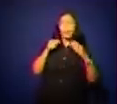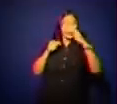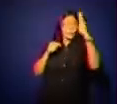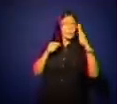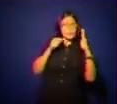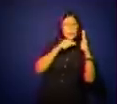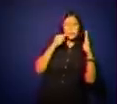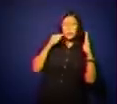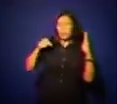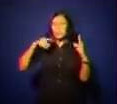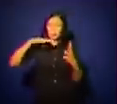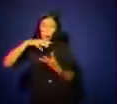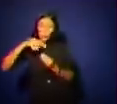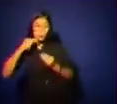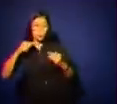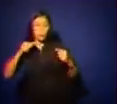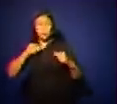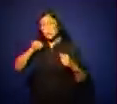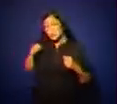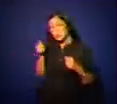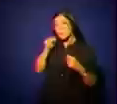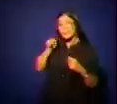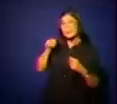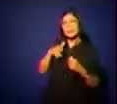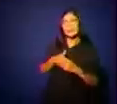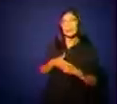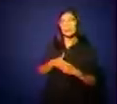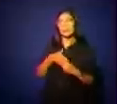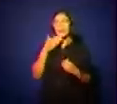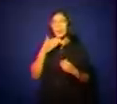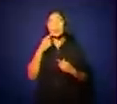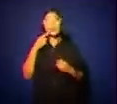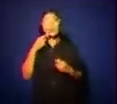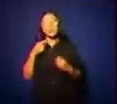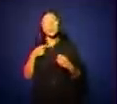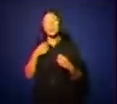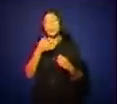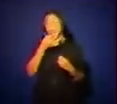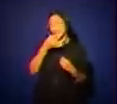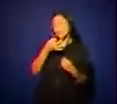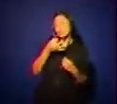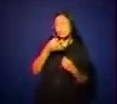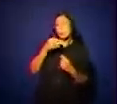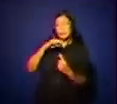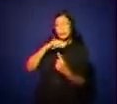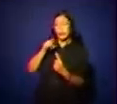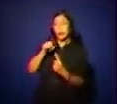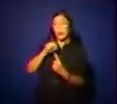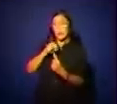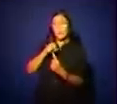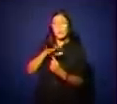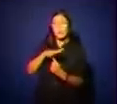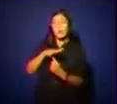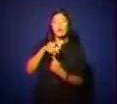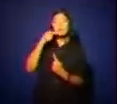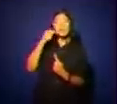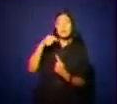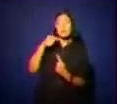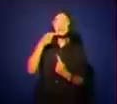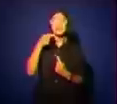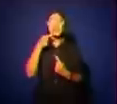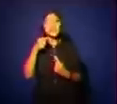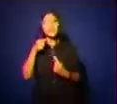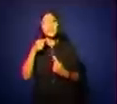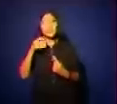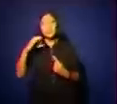na visão do Banco Central Isso não é na nossa visão ajudaria até ao Brasil seguir um caminho de trajetória de queda de